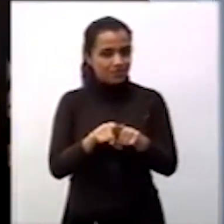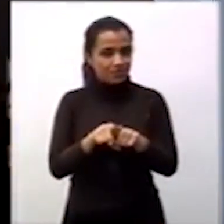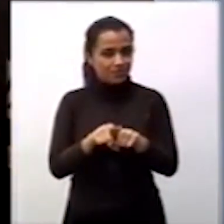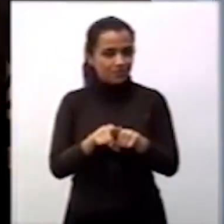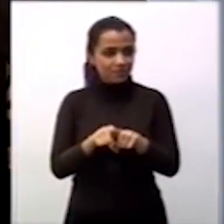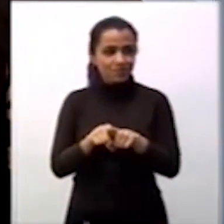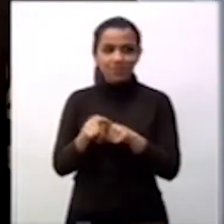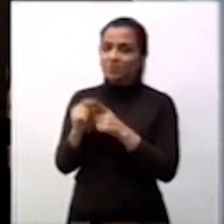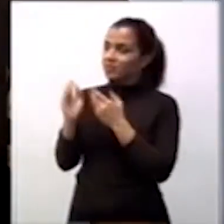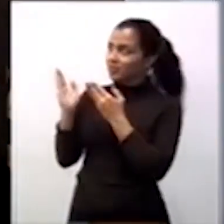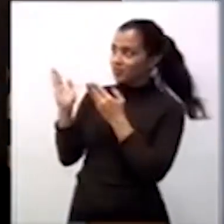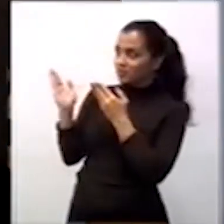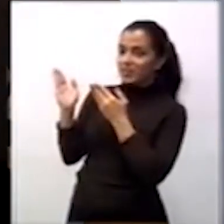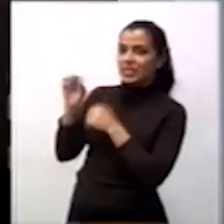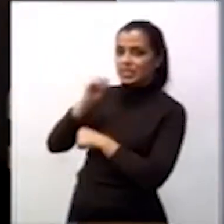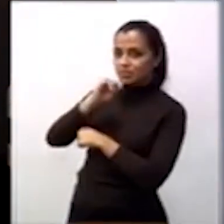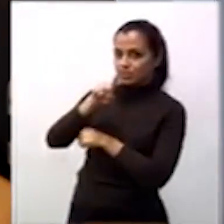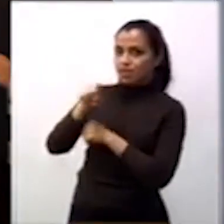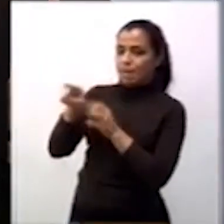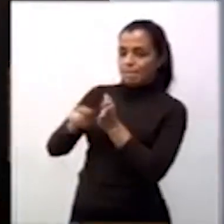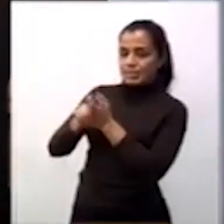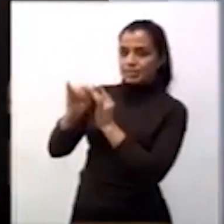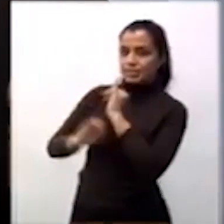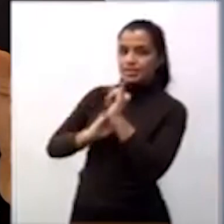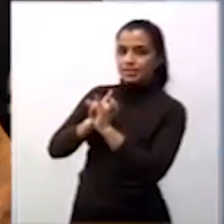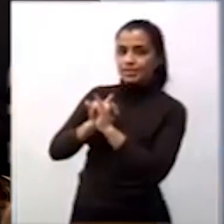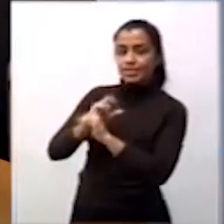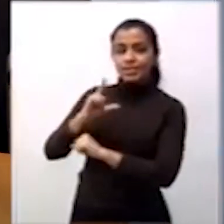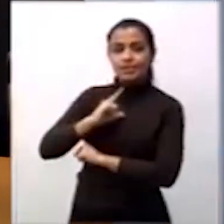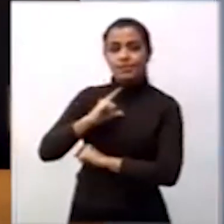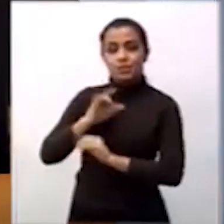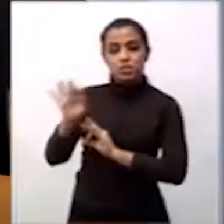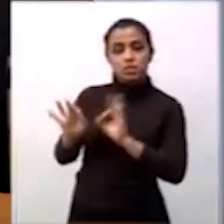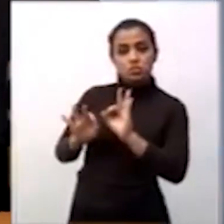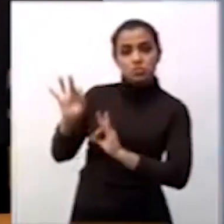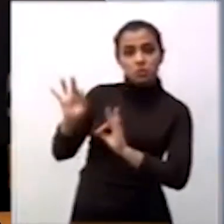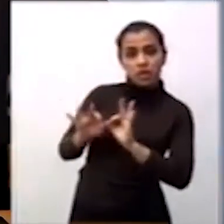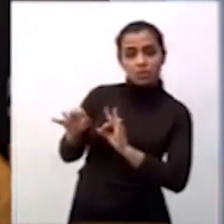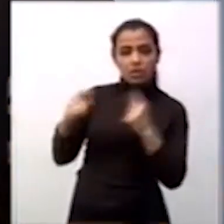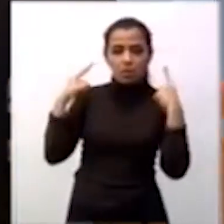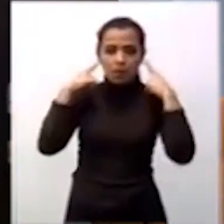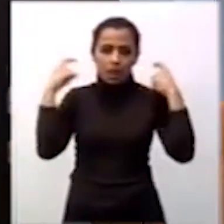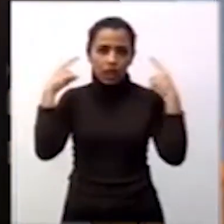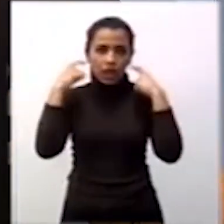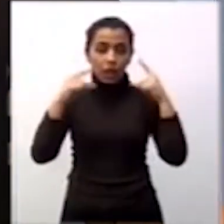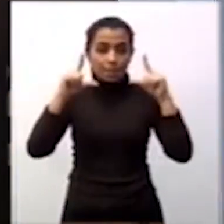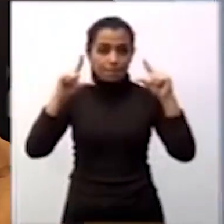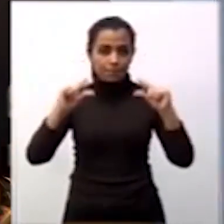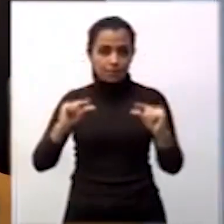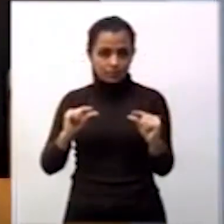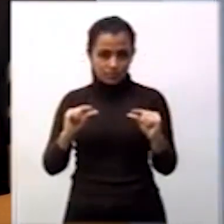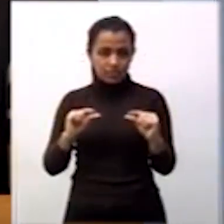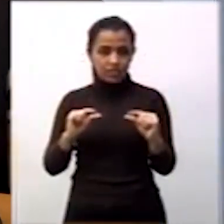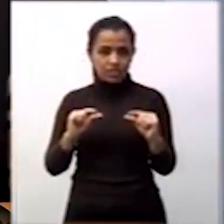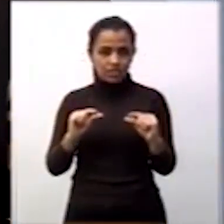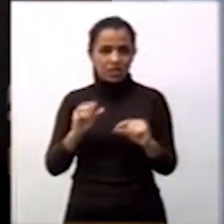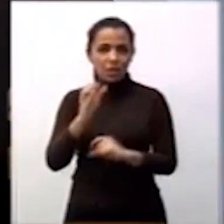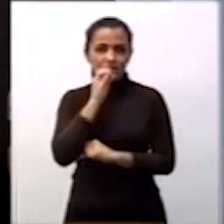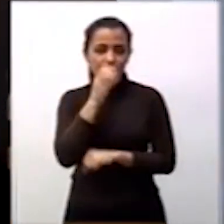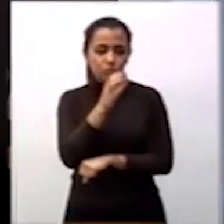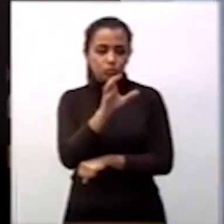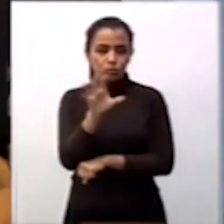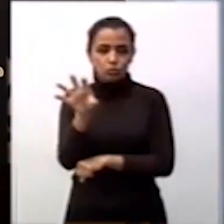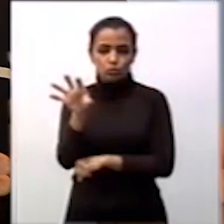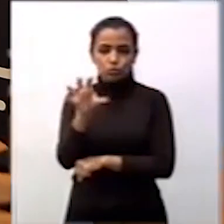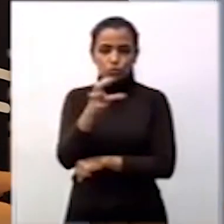pesquisas também, procurando na internet, o Programa de Redução de Ruído. e principalmente ligado a ventiladores, por